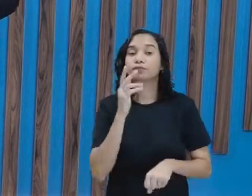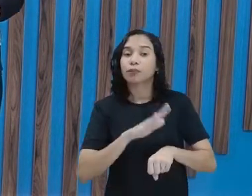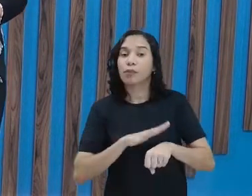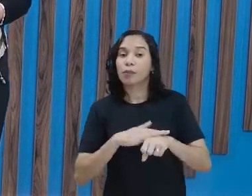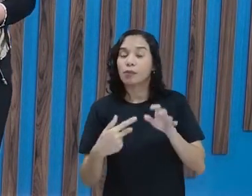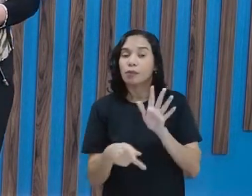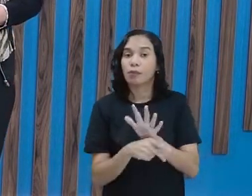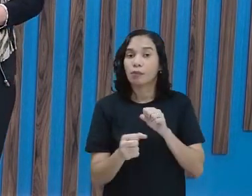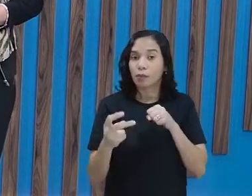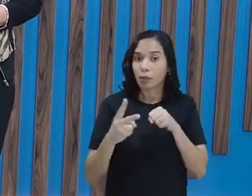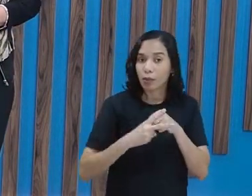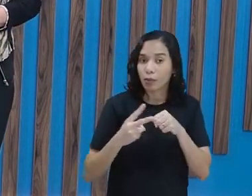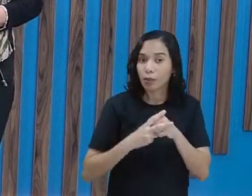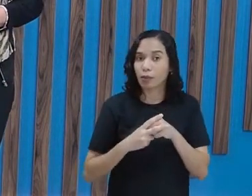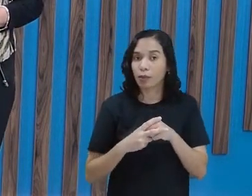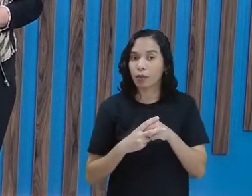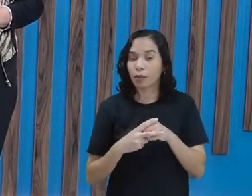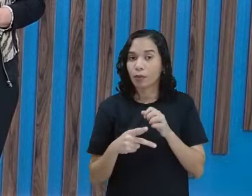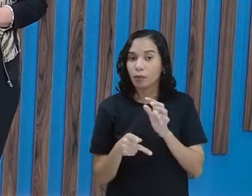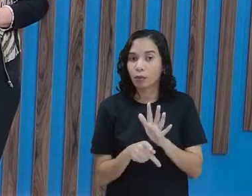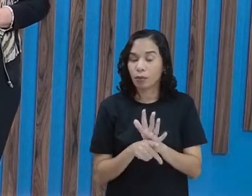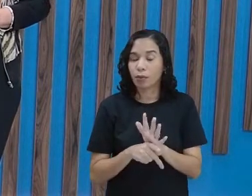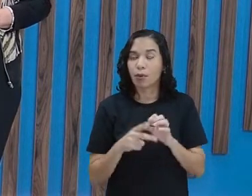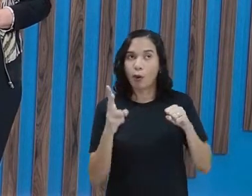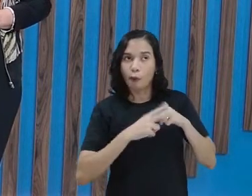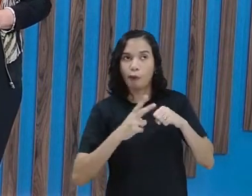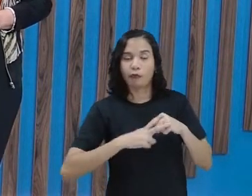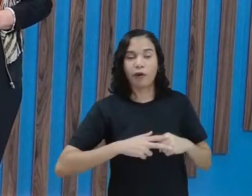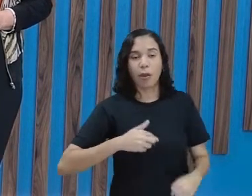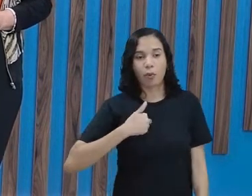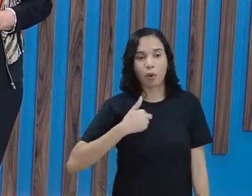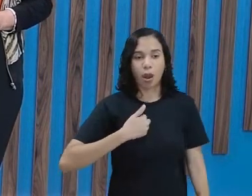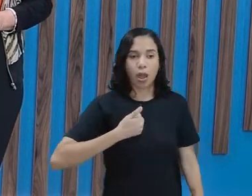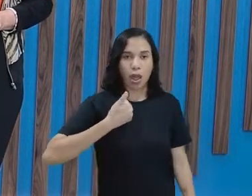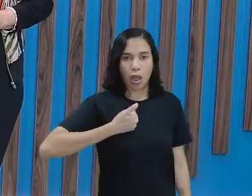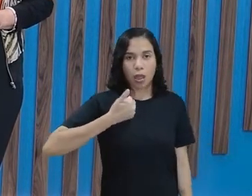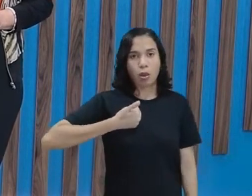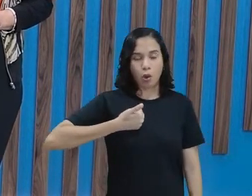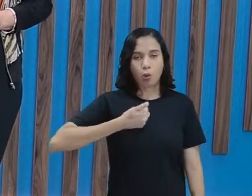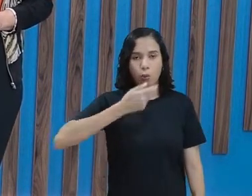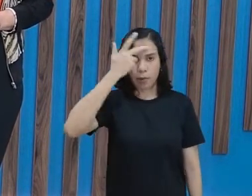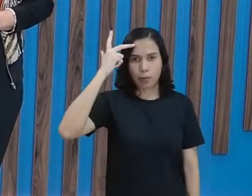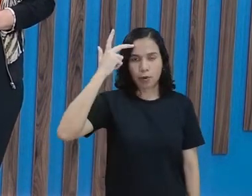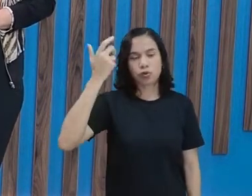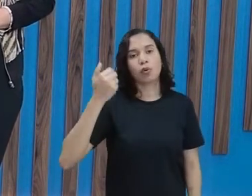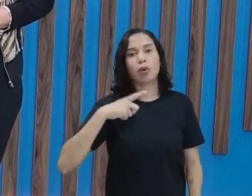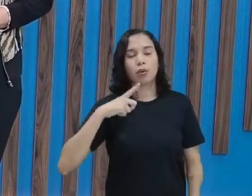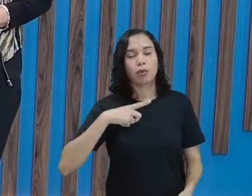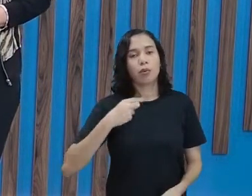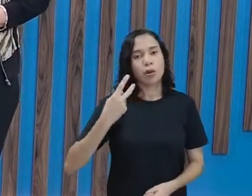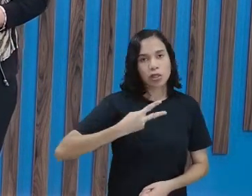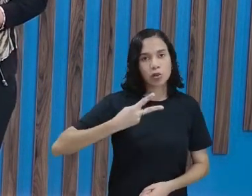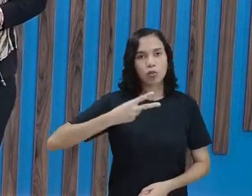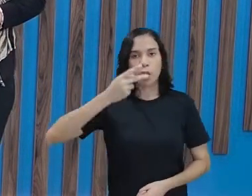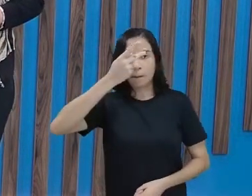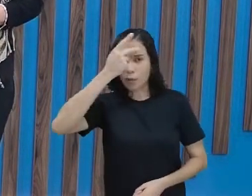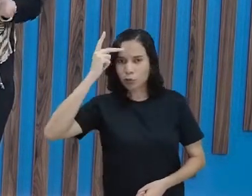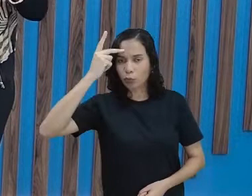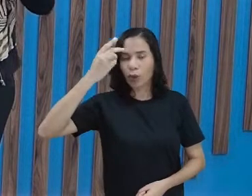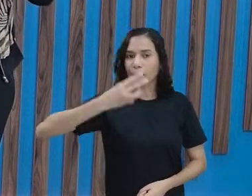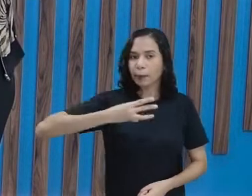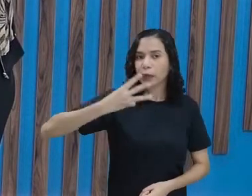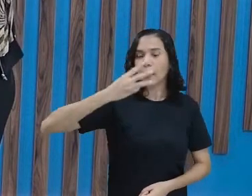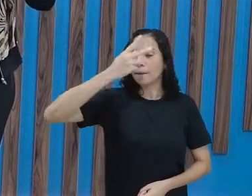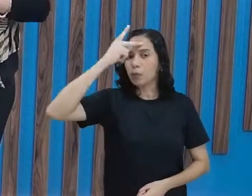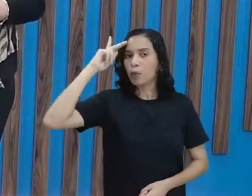tempos verbais, o verbo na primeira, não é? Primeira conjugação, segunda, terceira conjugação,